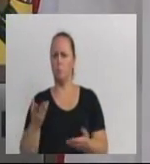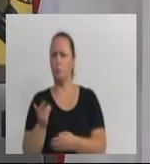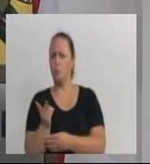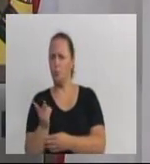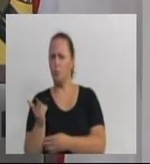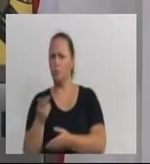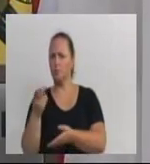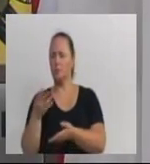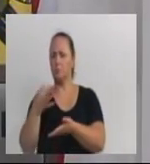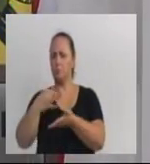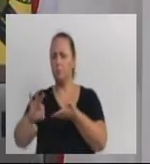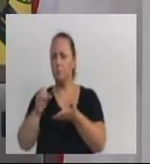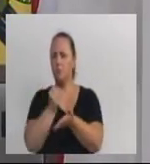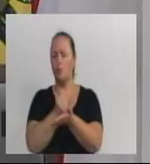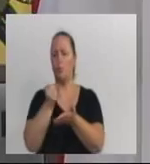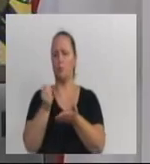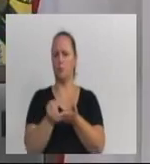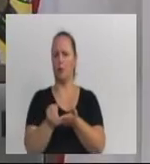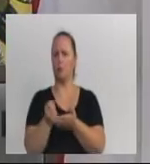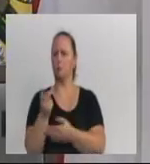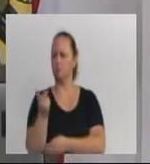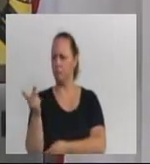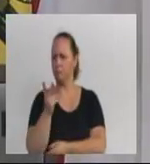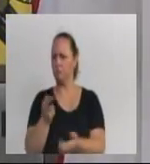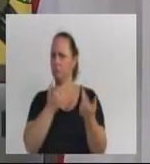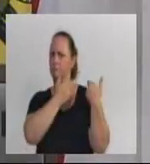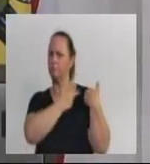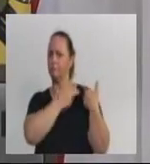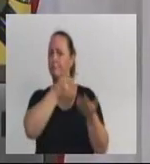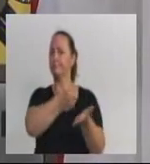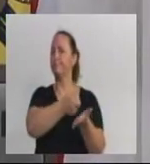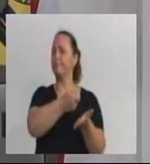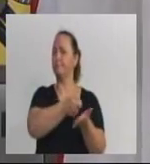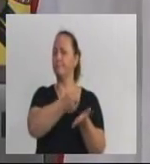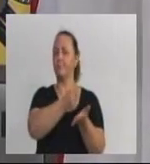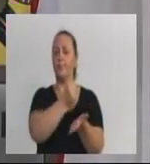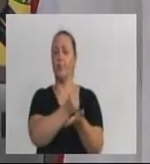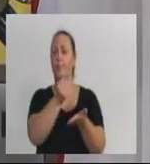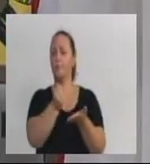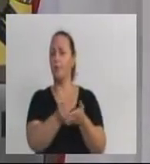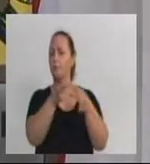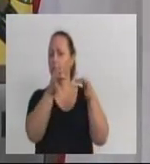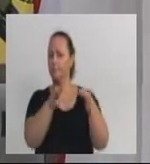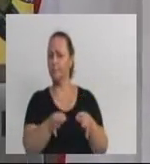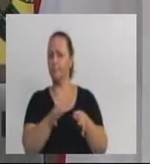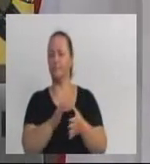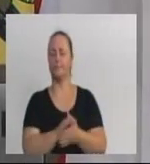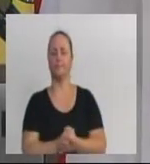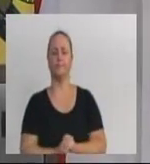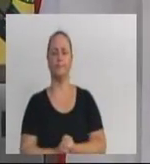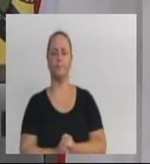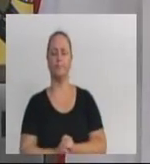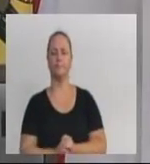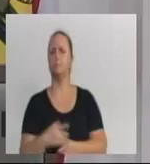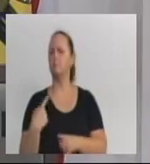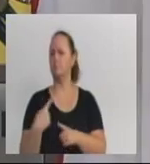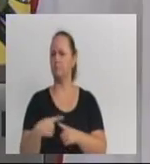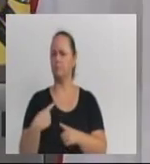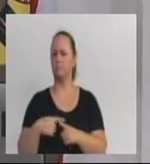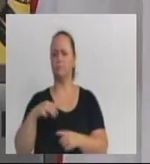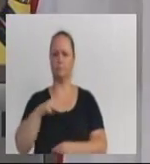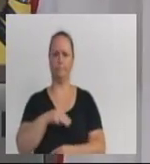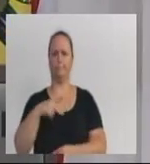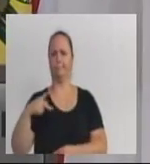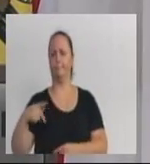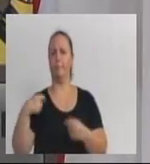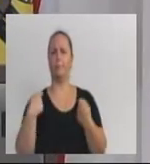cobrar, exigir o cumprimento do contrato? Por que o Ministério Público tem que instaurar um